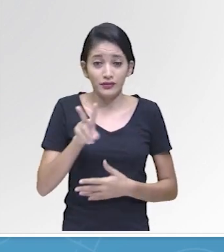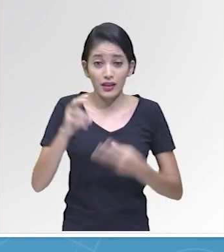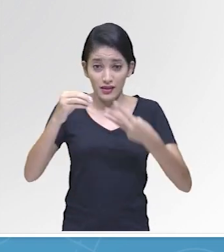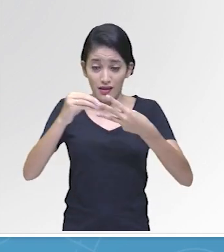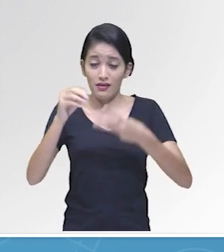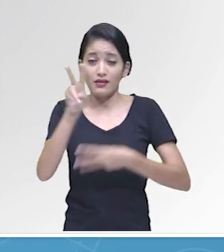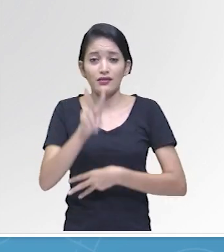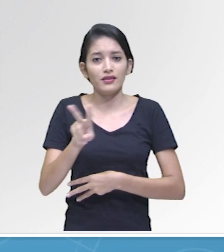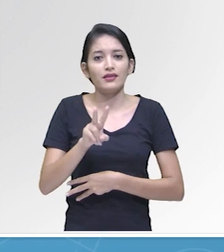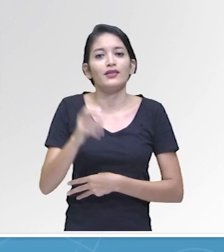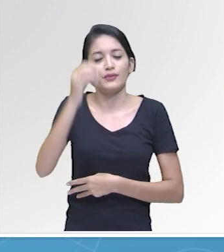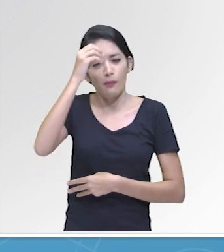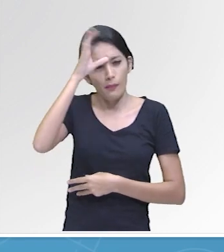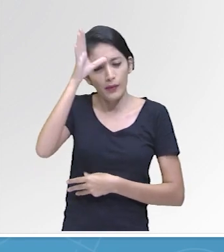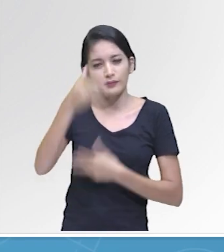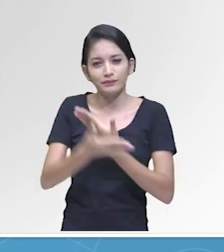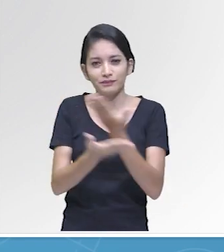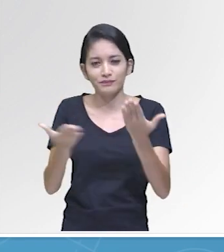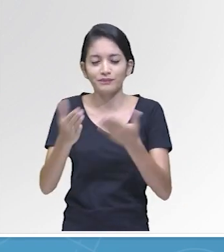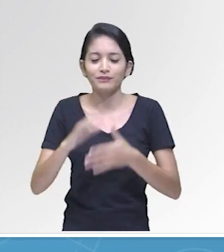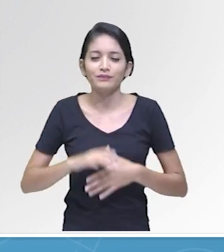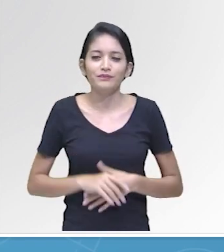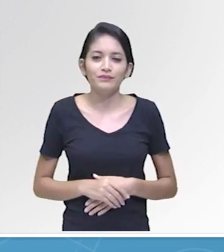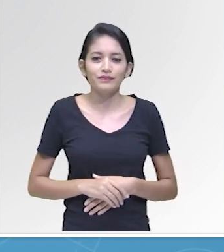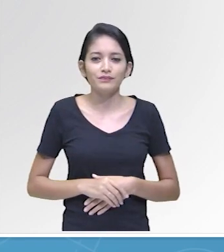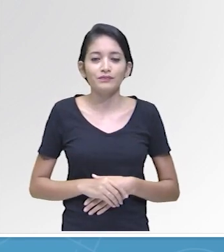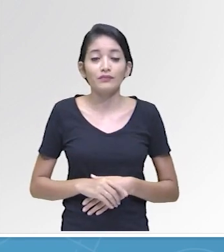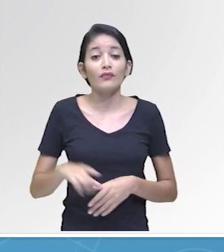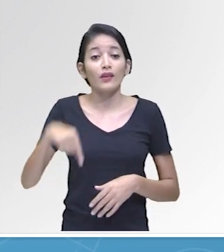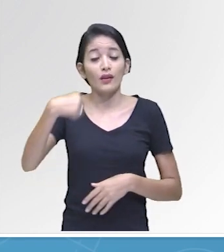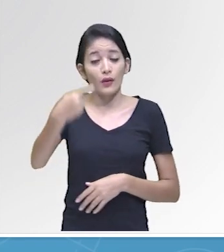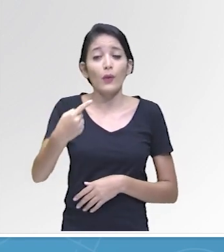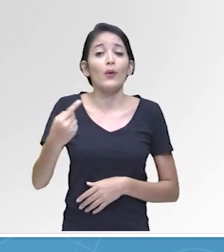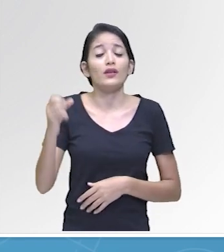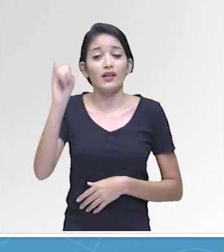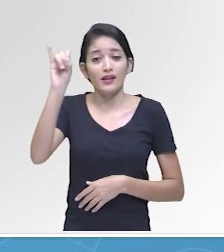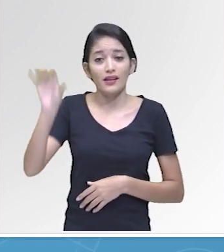mais um conhecimento para você. Vamos a outra cartela, vamos ver qual é